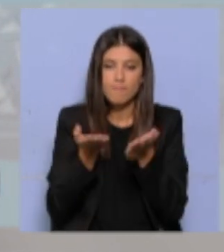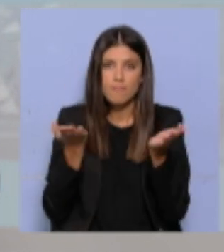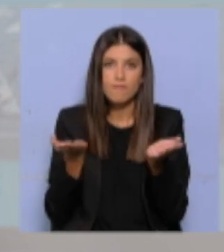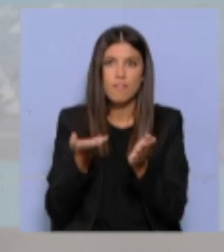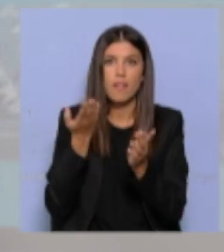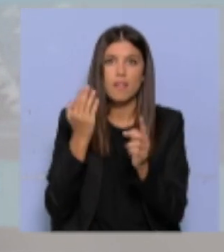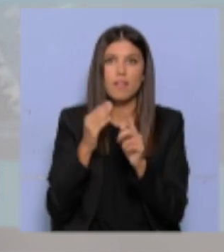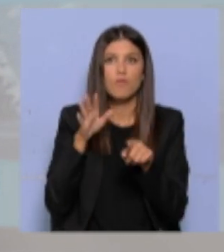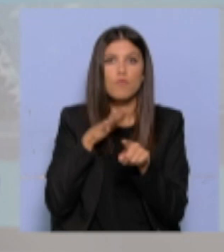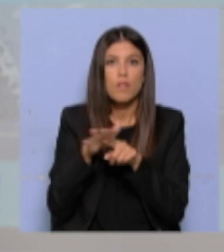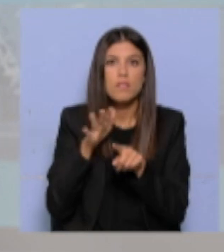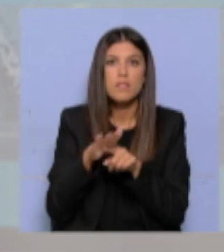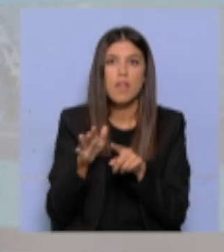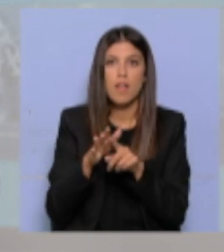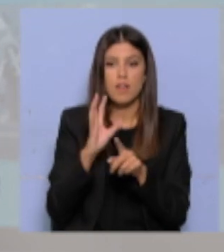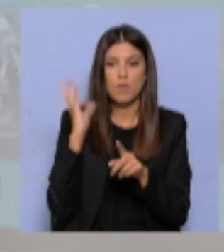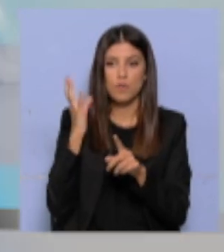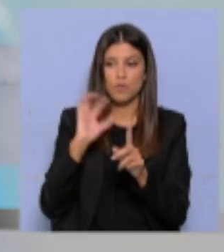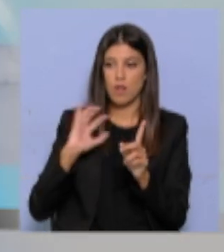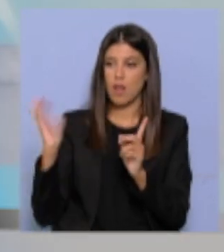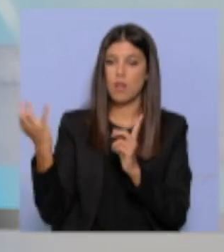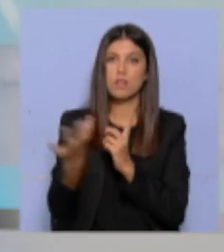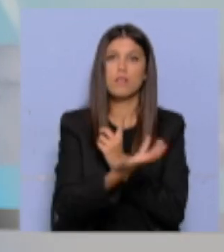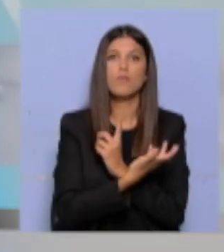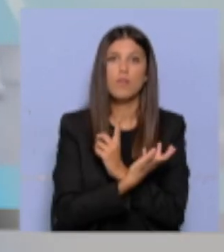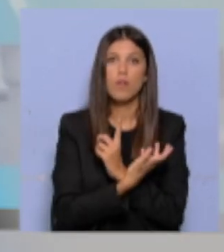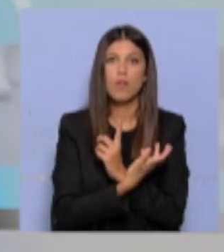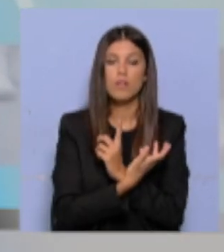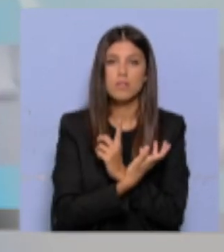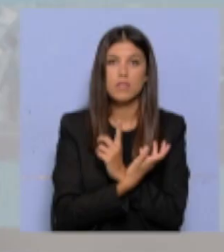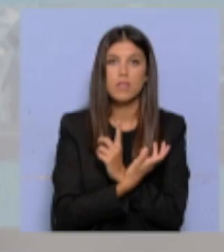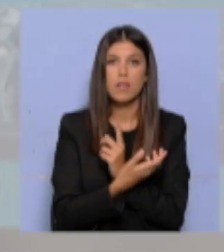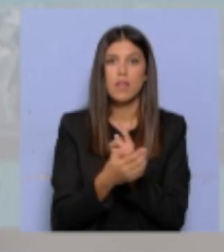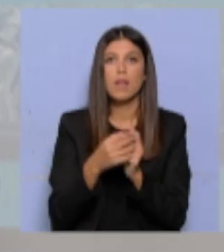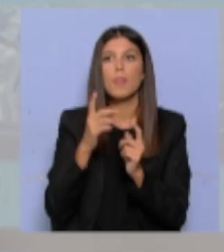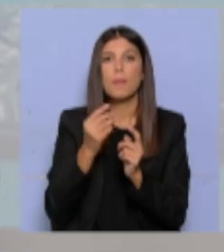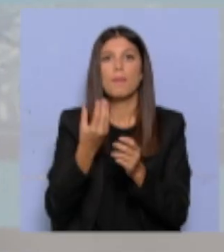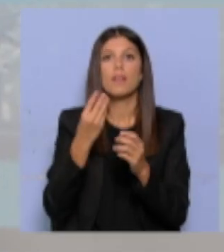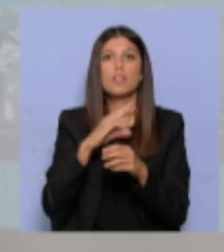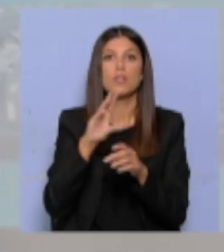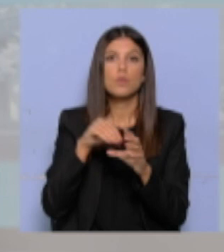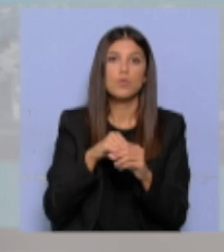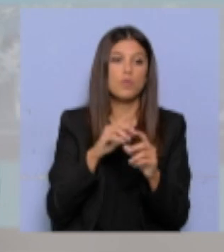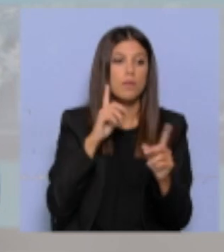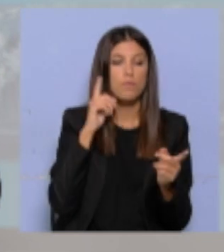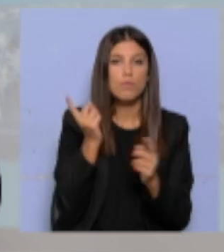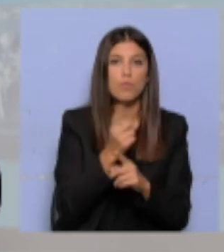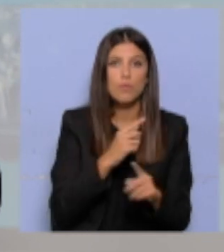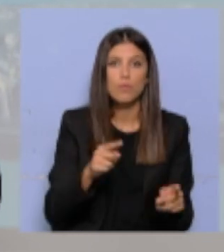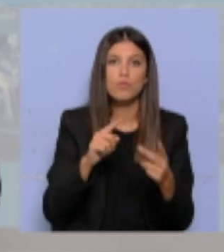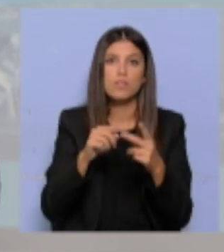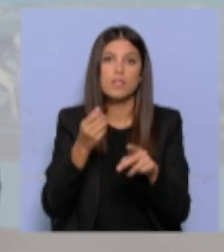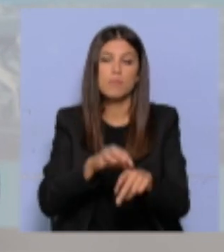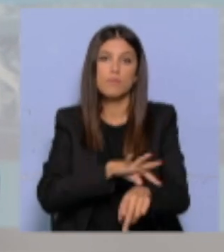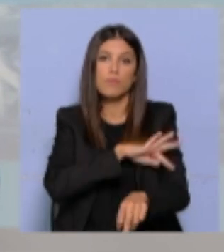na cultura que nos rodeia. Na cultura, isso inclui naturalmente a música, inclui a